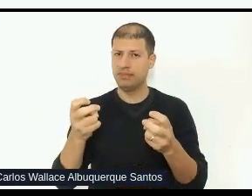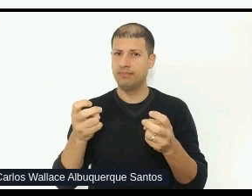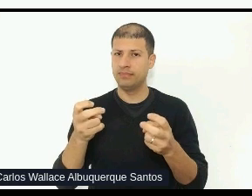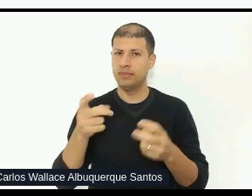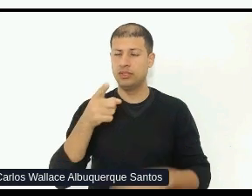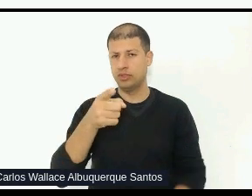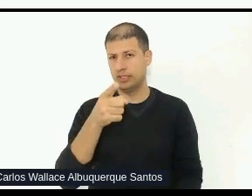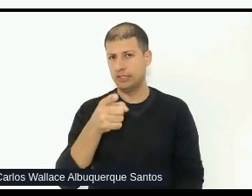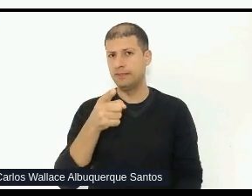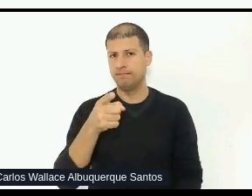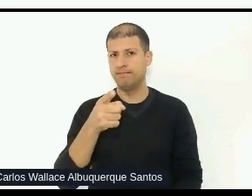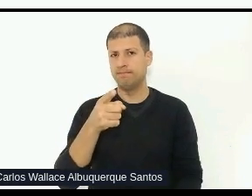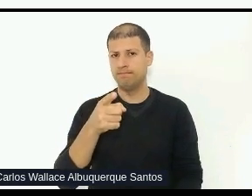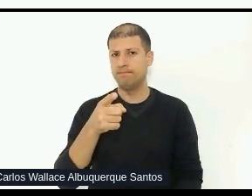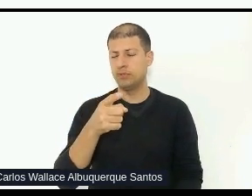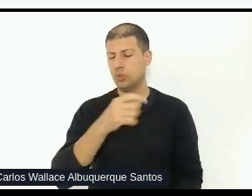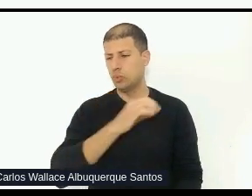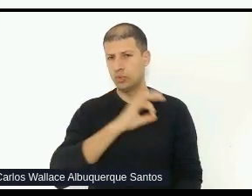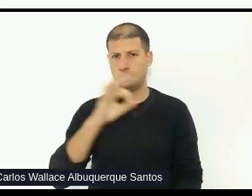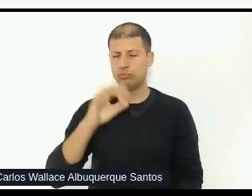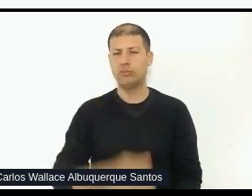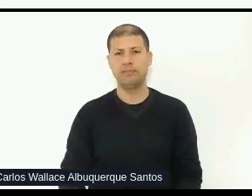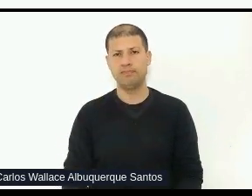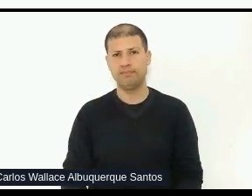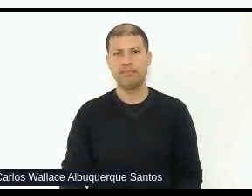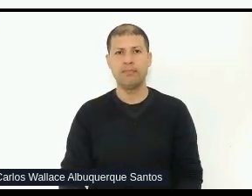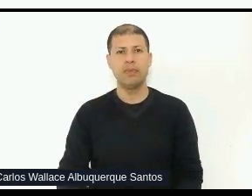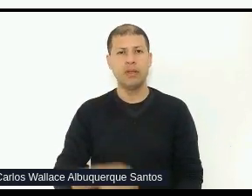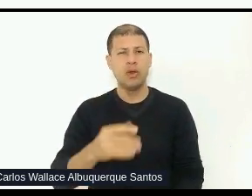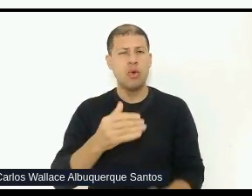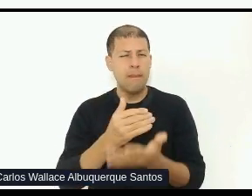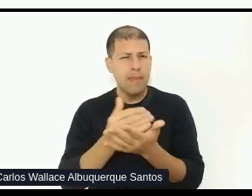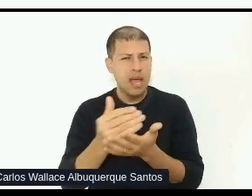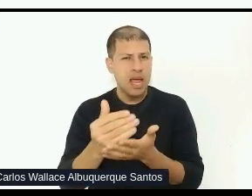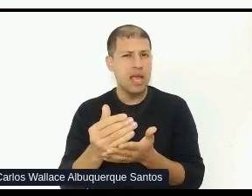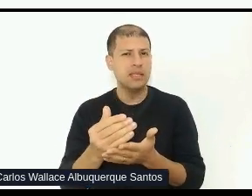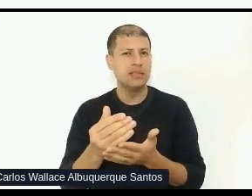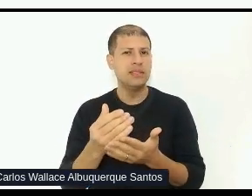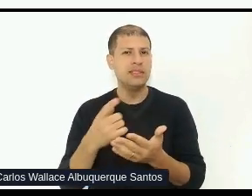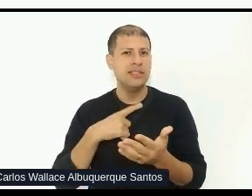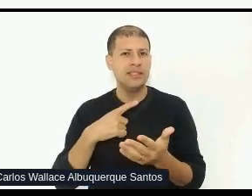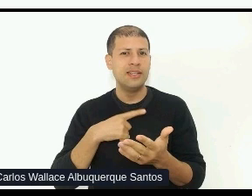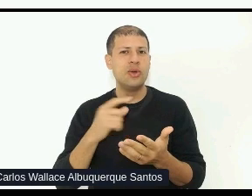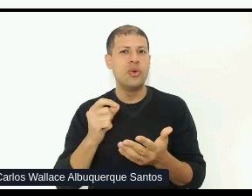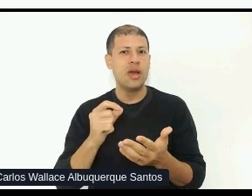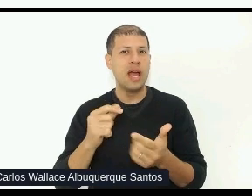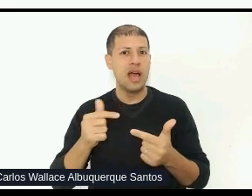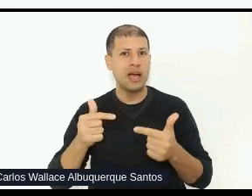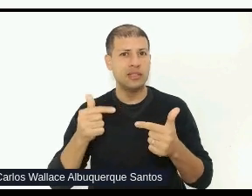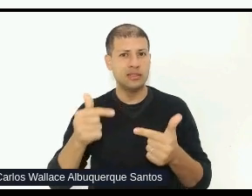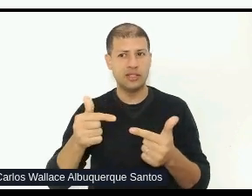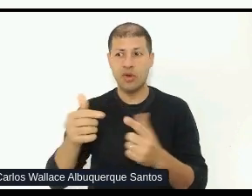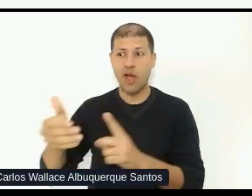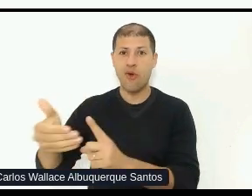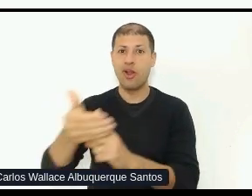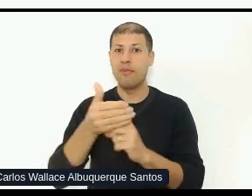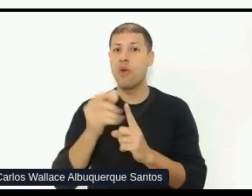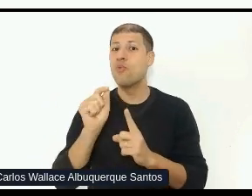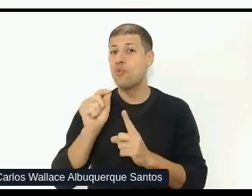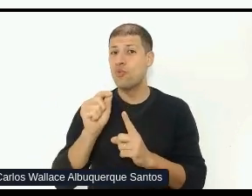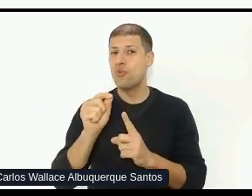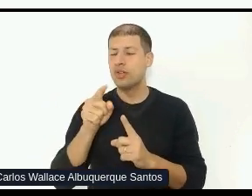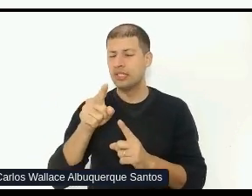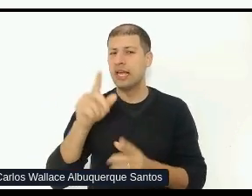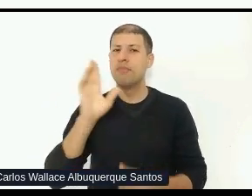muito, muito jóia. E aí já começa a ter alguns sinais de ação de acolhimento, né? E isso é uma coisa bem